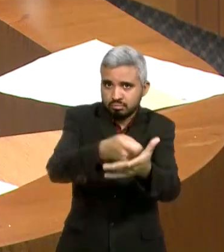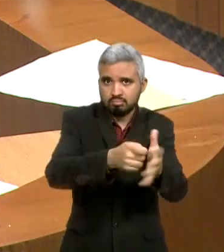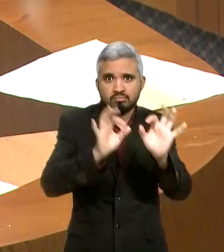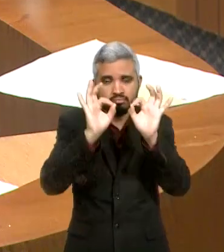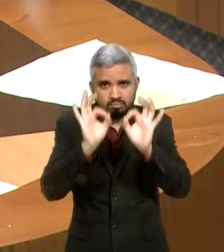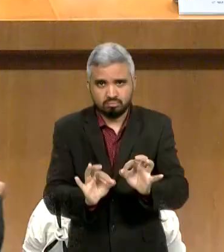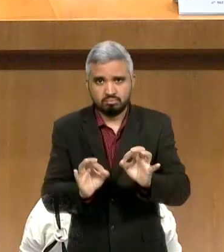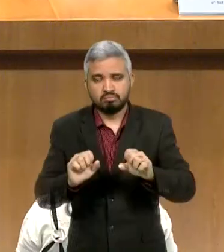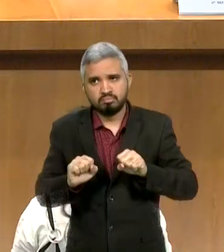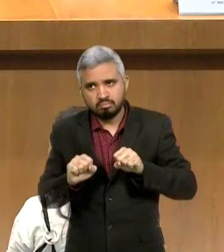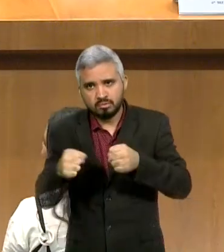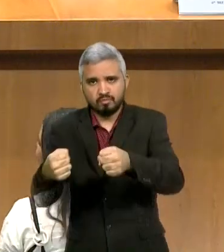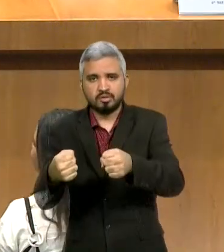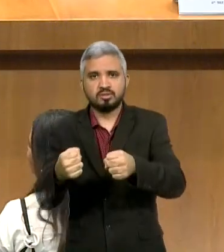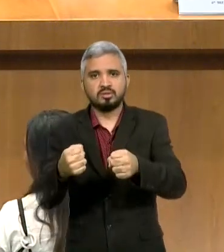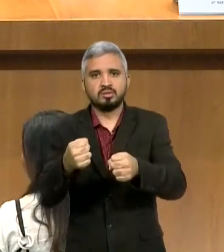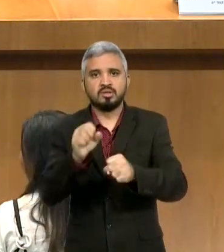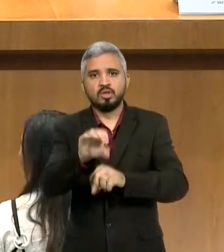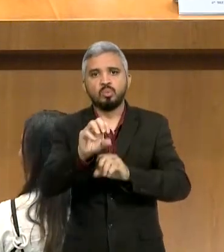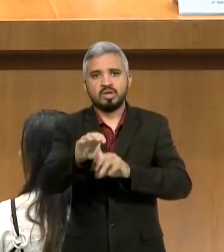qualidade.